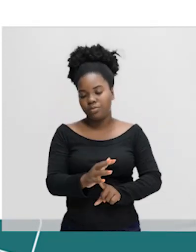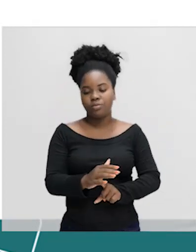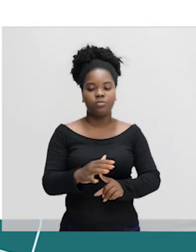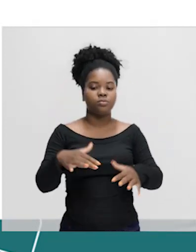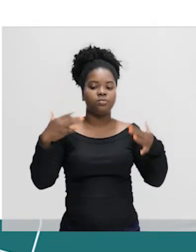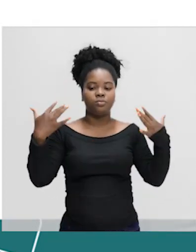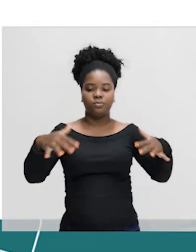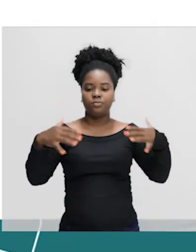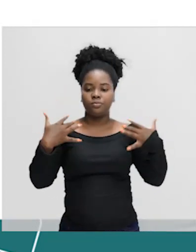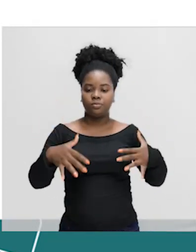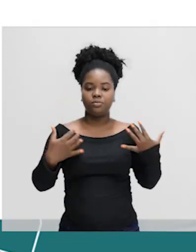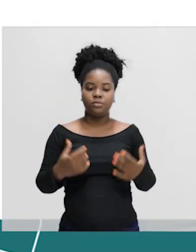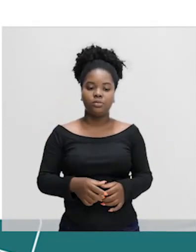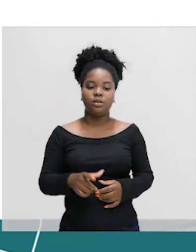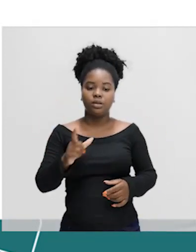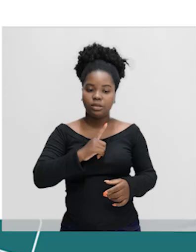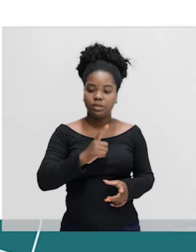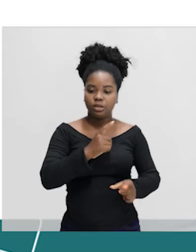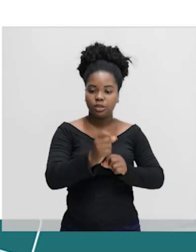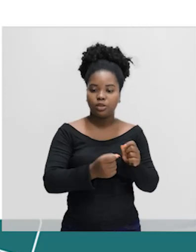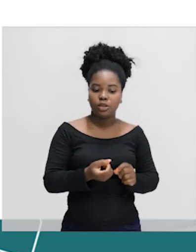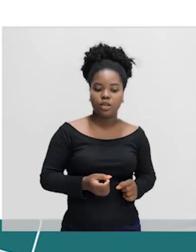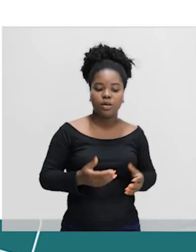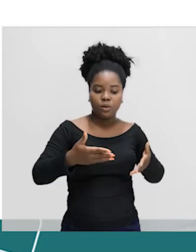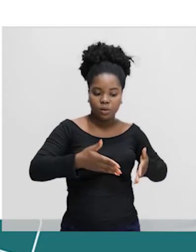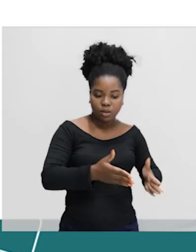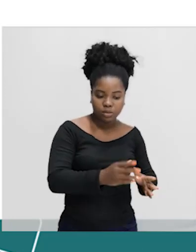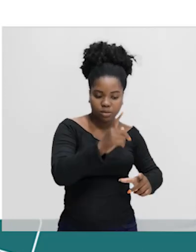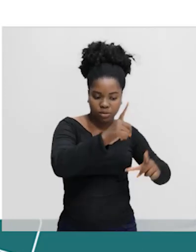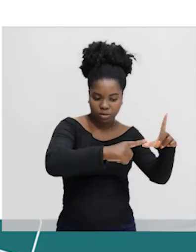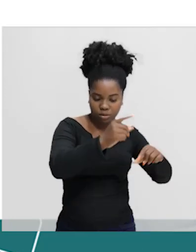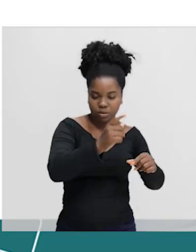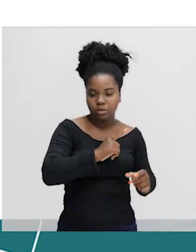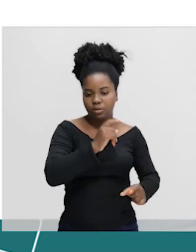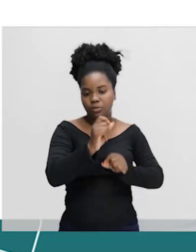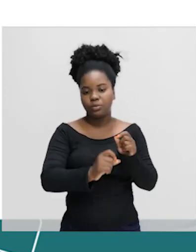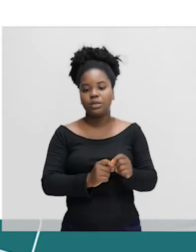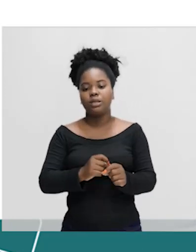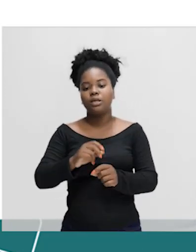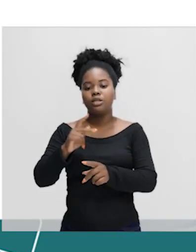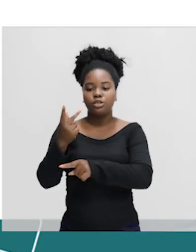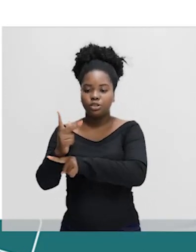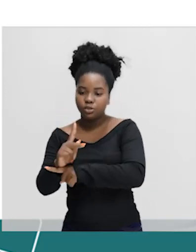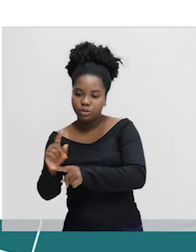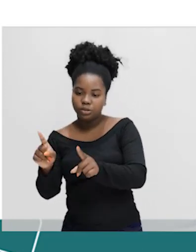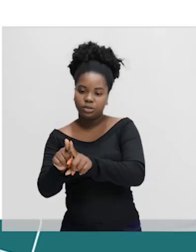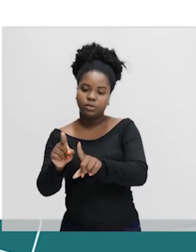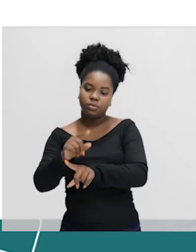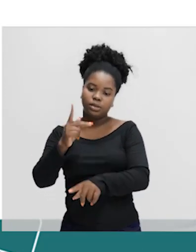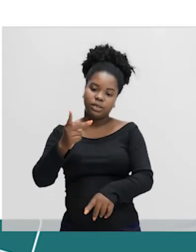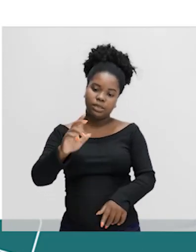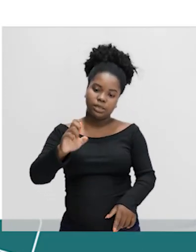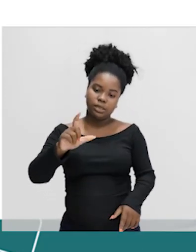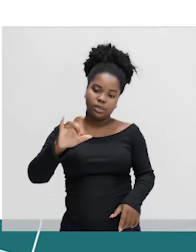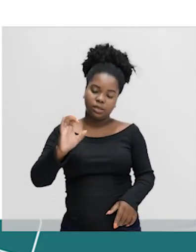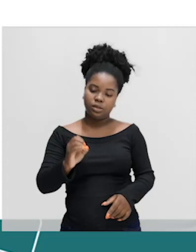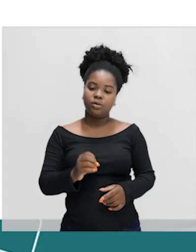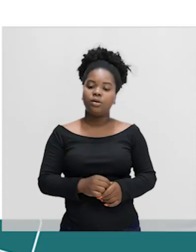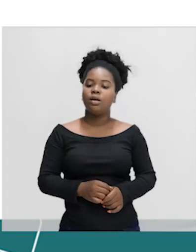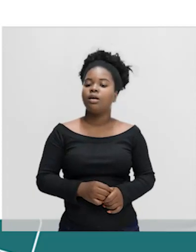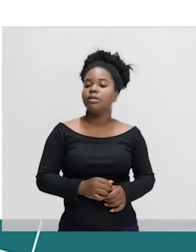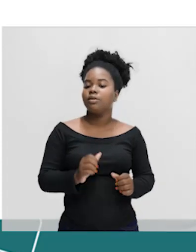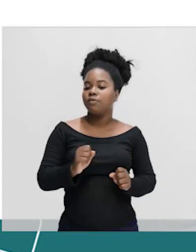nascimento dessas estrelas, certo? Bom, elas são feitas de hidrogênio e hélio, certo? Que devido a uma